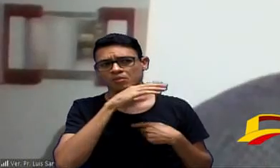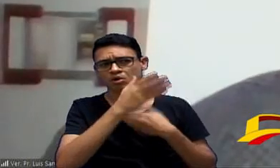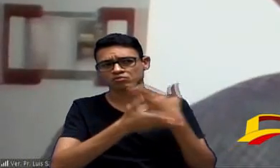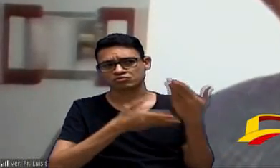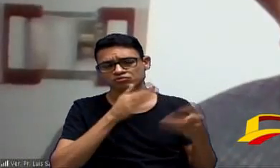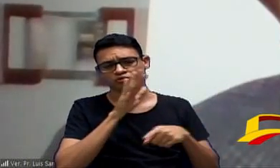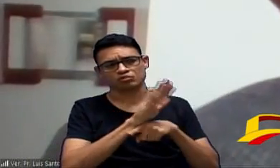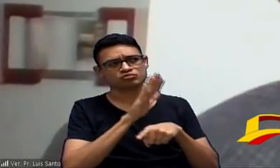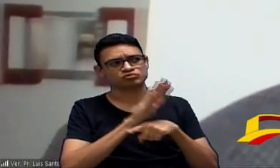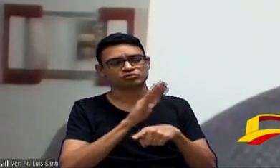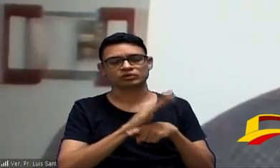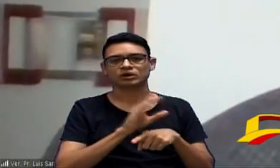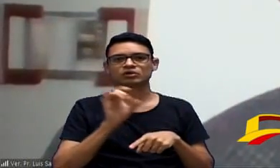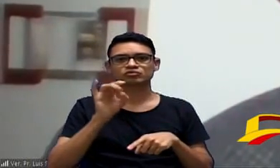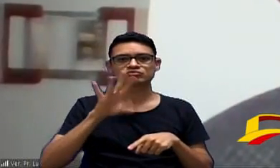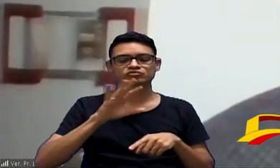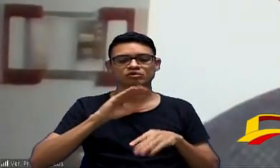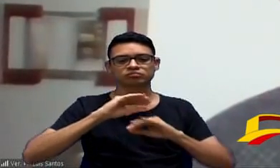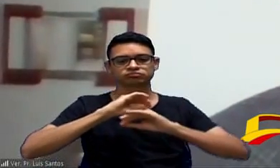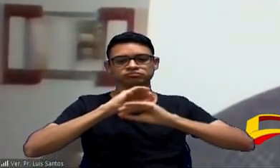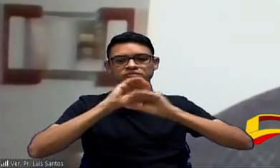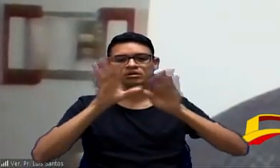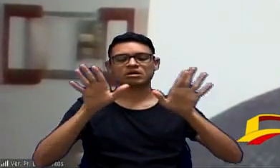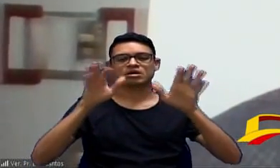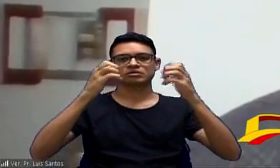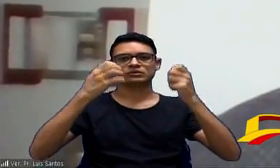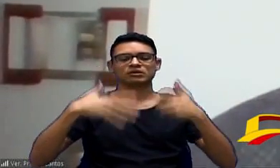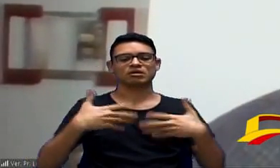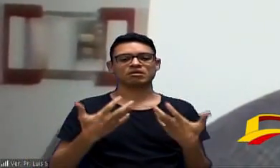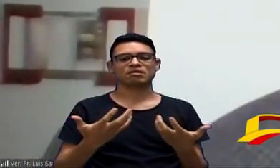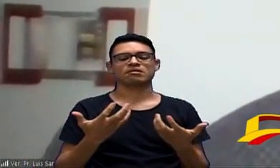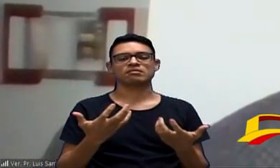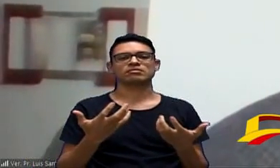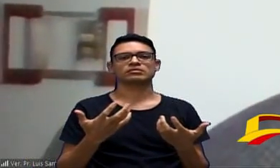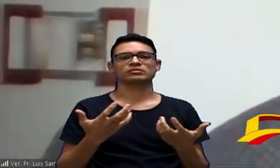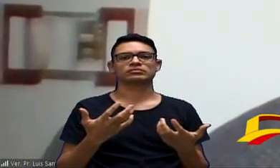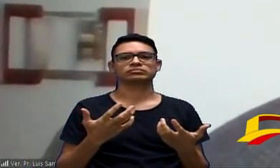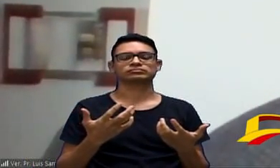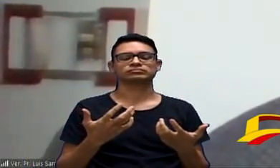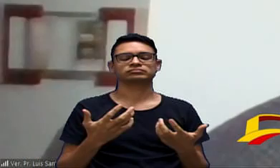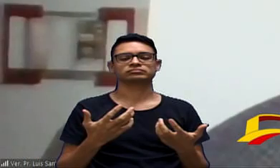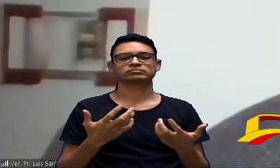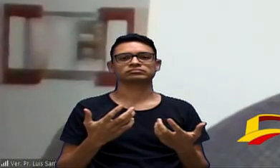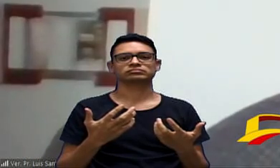É isso que eu queria esclarecer, senhor presidente e demais vereadores, nesse particular.